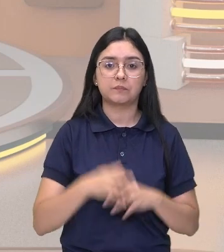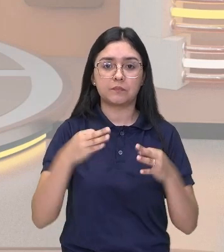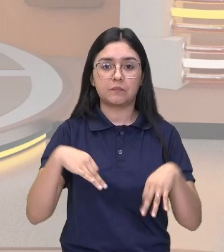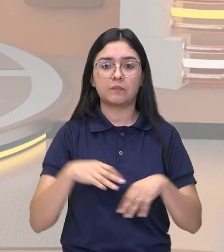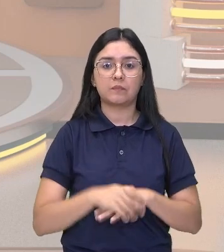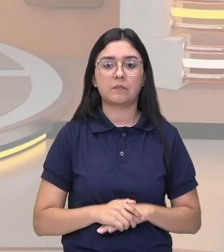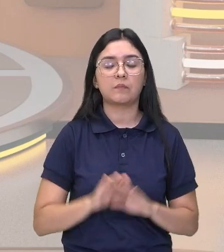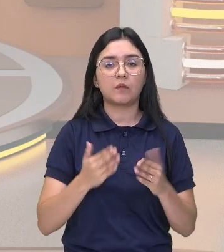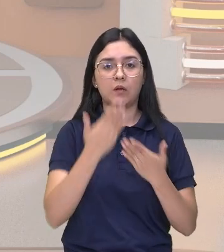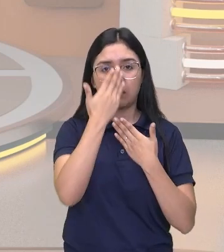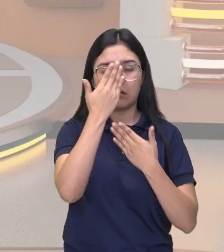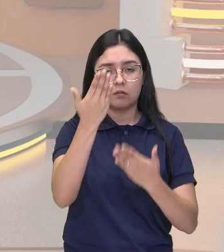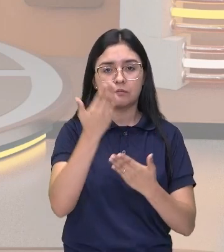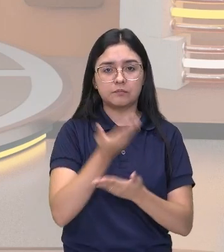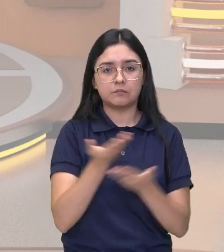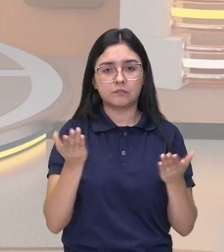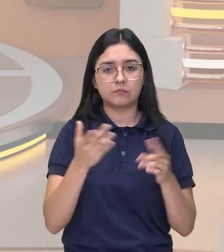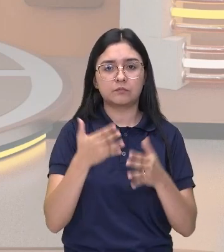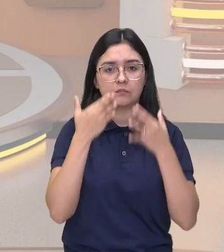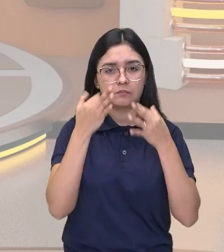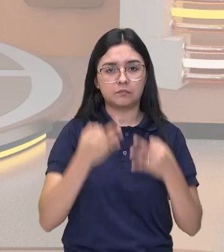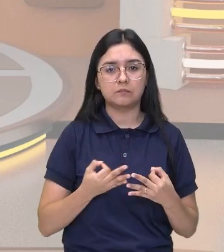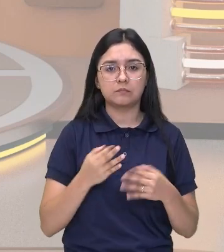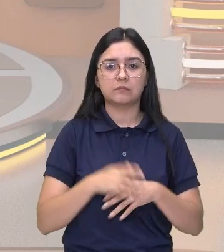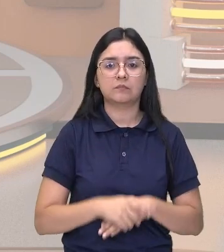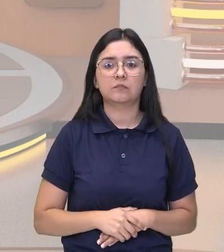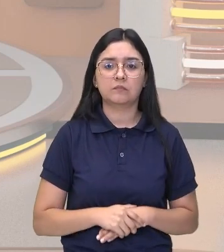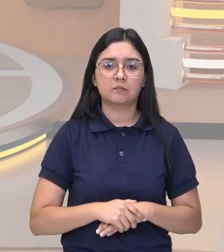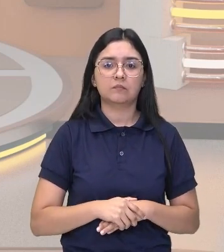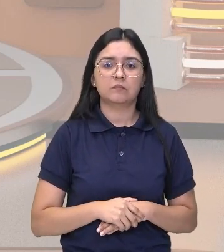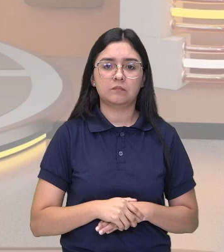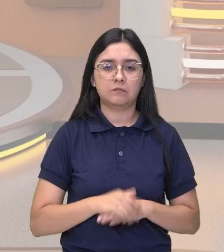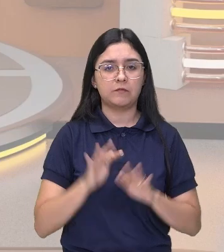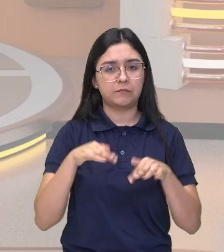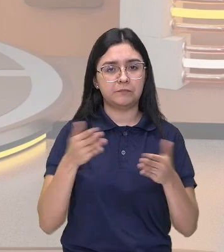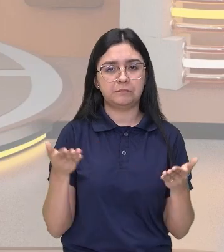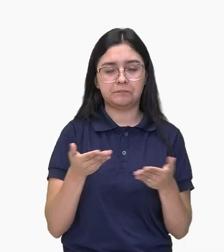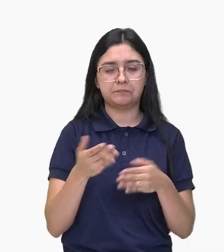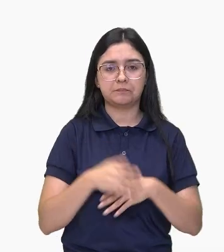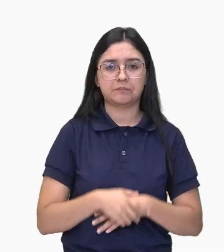Beleza, gente? Eu quero agradecer muito a atenção de vocês. A gente vai encerrando por aqui.